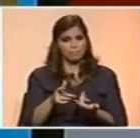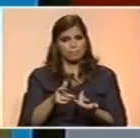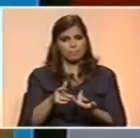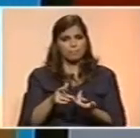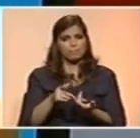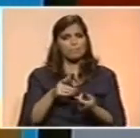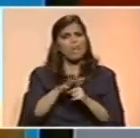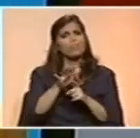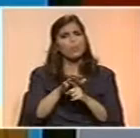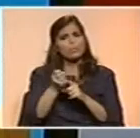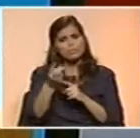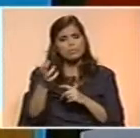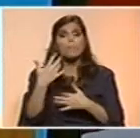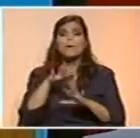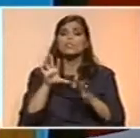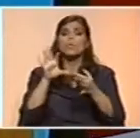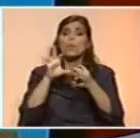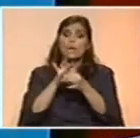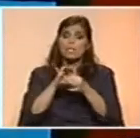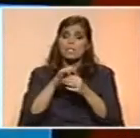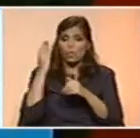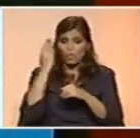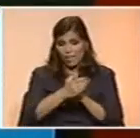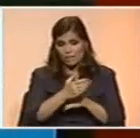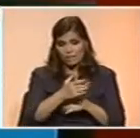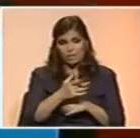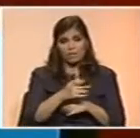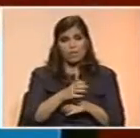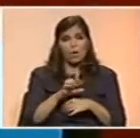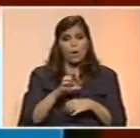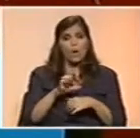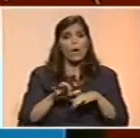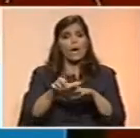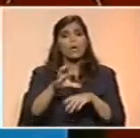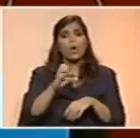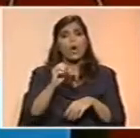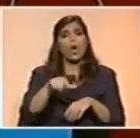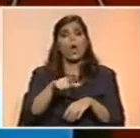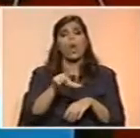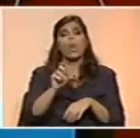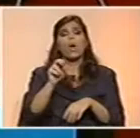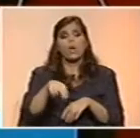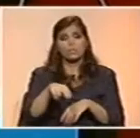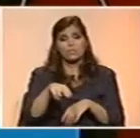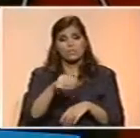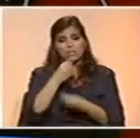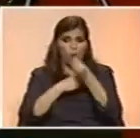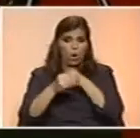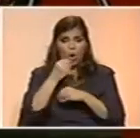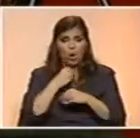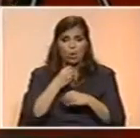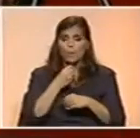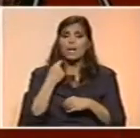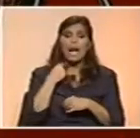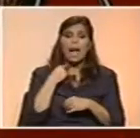Não é fator único. Existe uma associação direta, por exemplo, que foi referida entre o cancro do cólon e o consumo de carnes vermelhas. Não é? Há uma